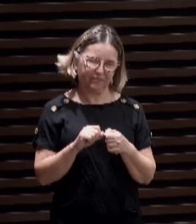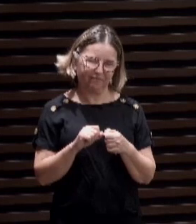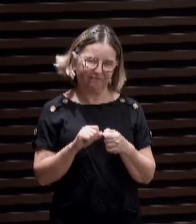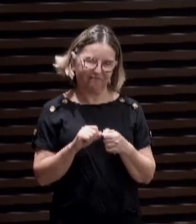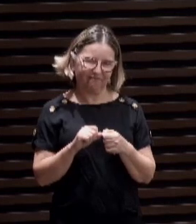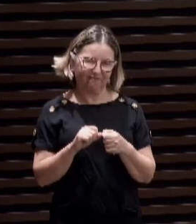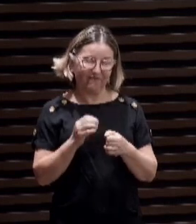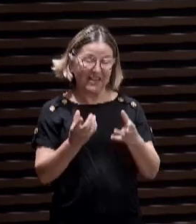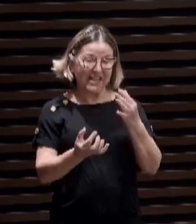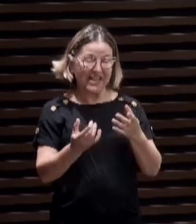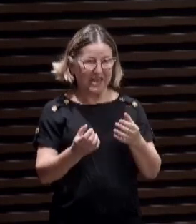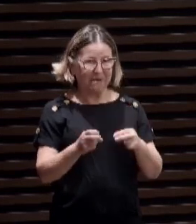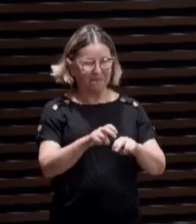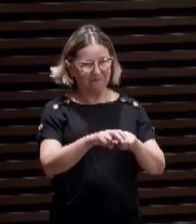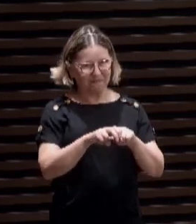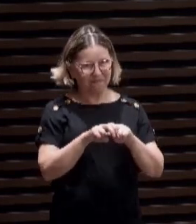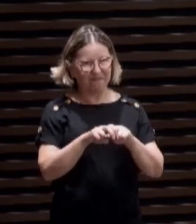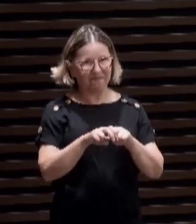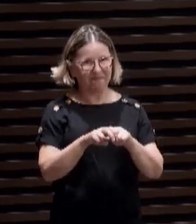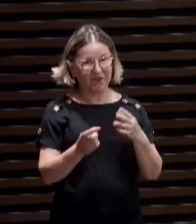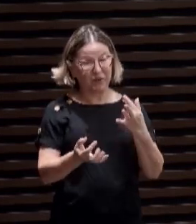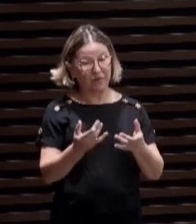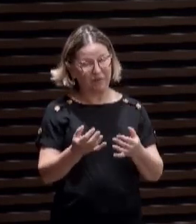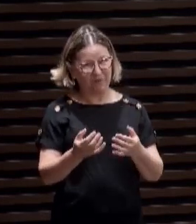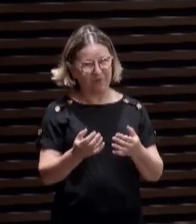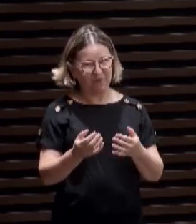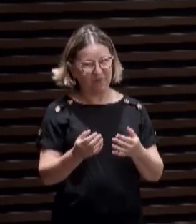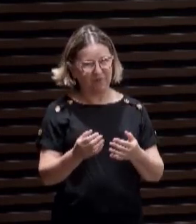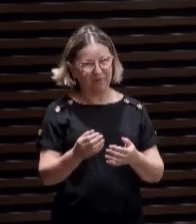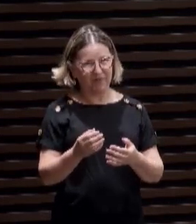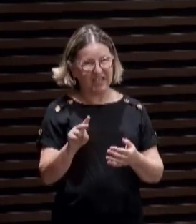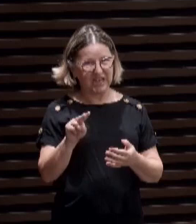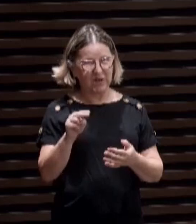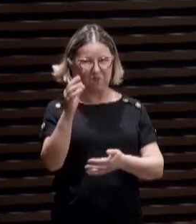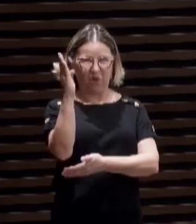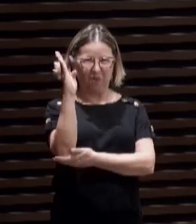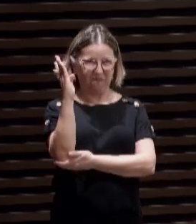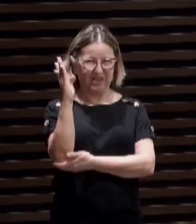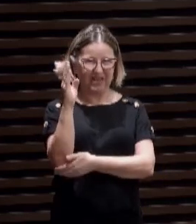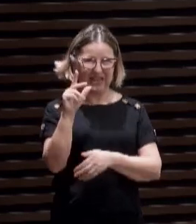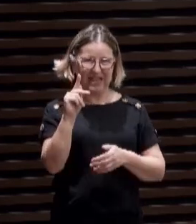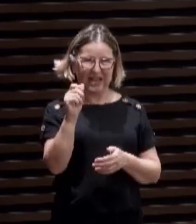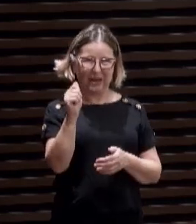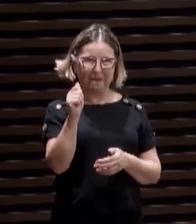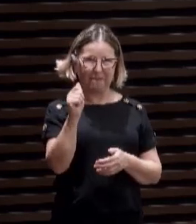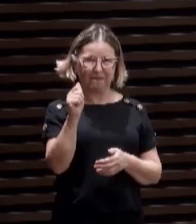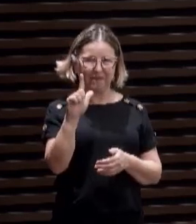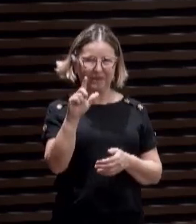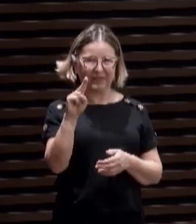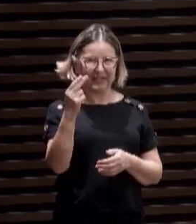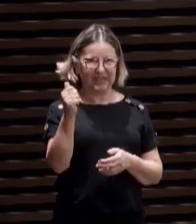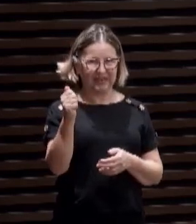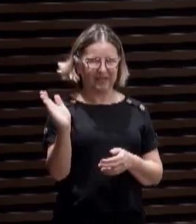palha. Você está entendendo? Tudo o que nós fazemos para Deus, com o propósito